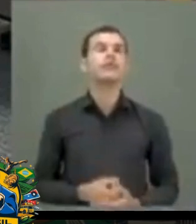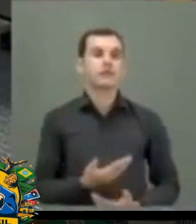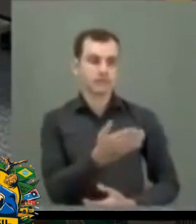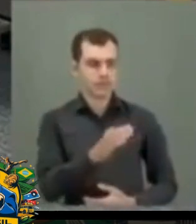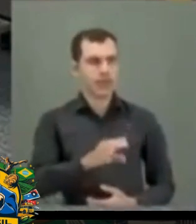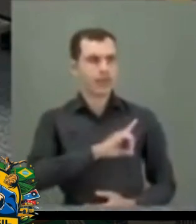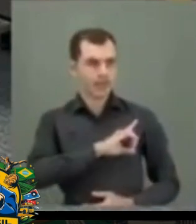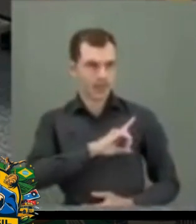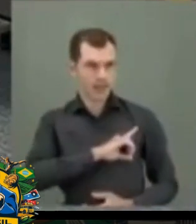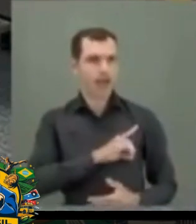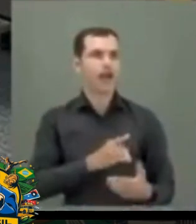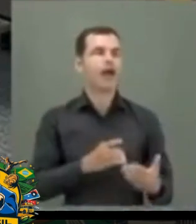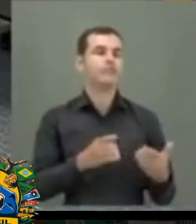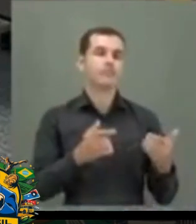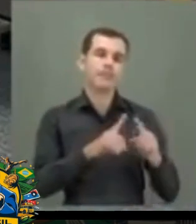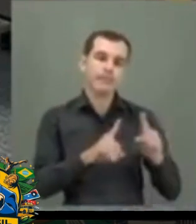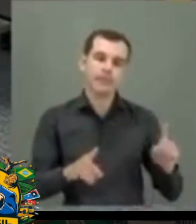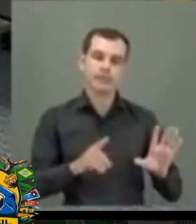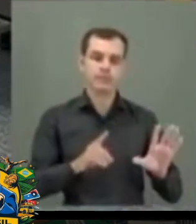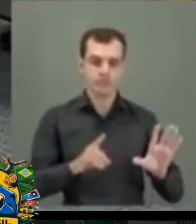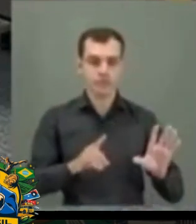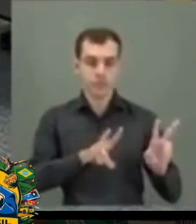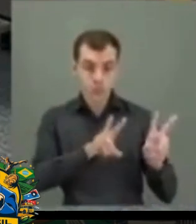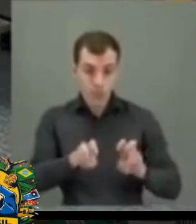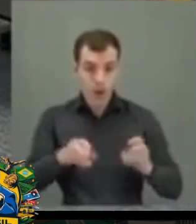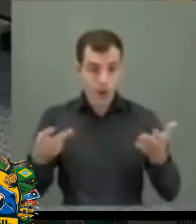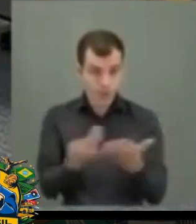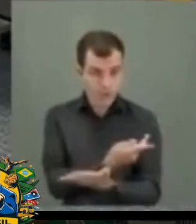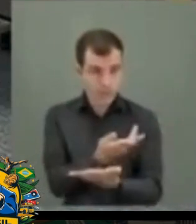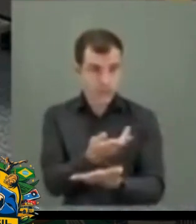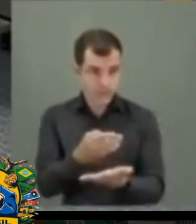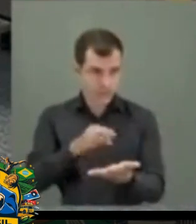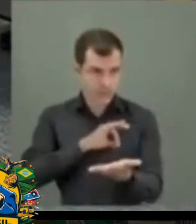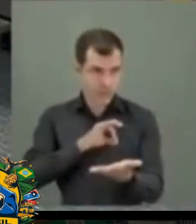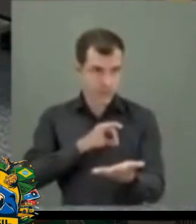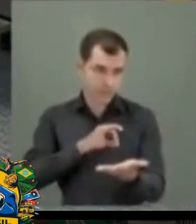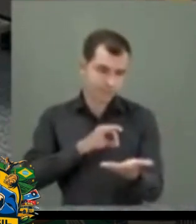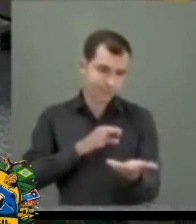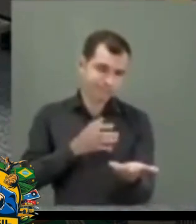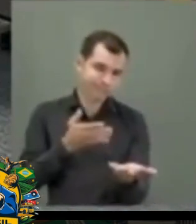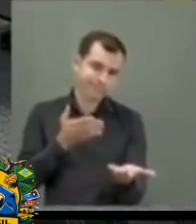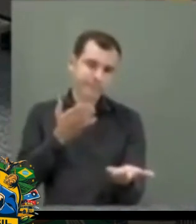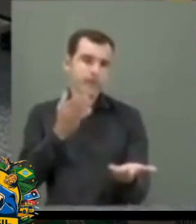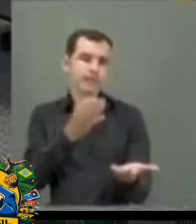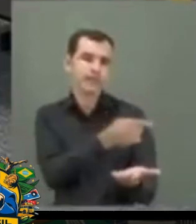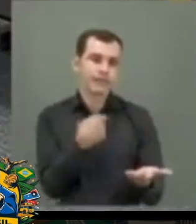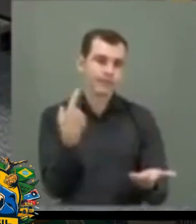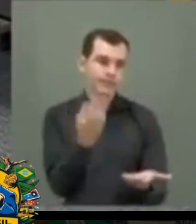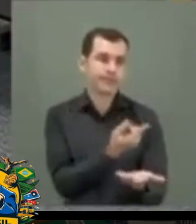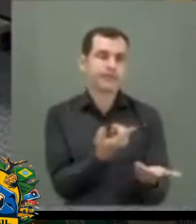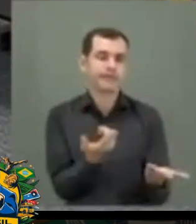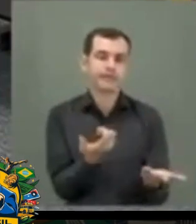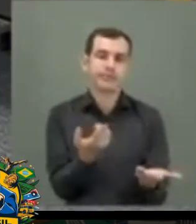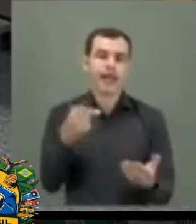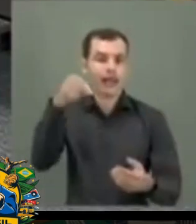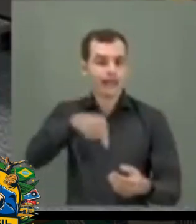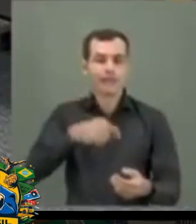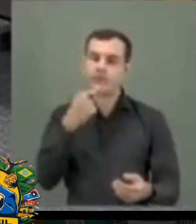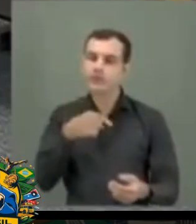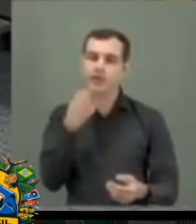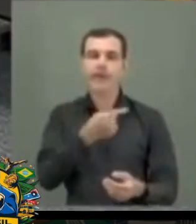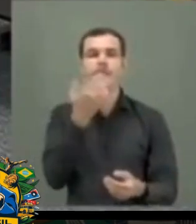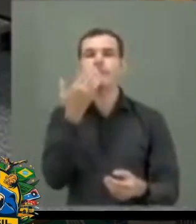em particular a gente respeita muito a Polícia Federal. Ninguém é favorável à violência ou coisa parecida aqui dentro. Todo